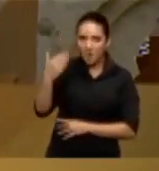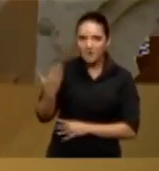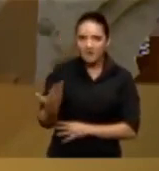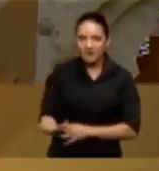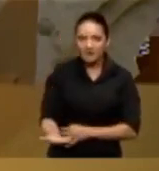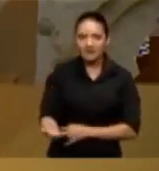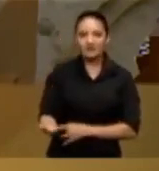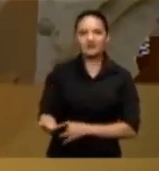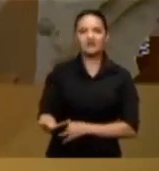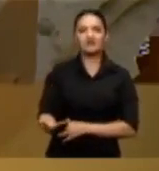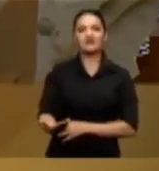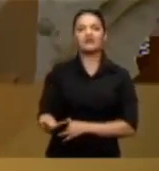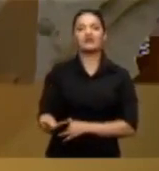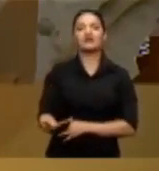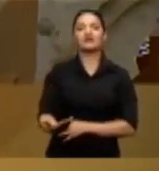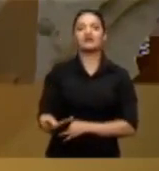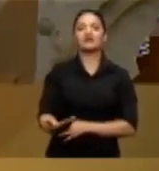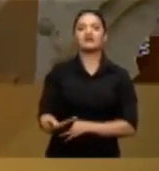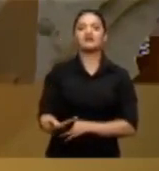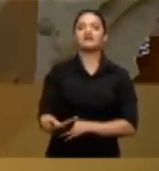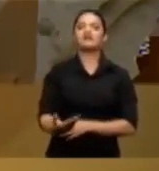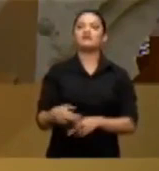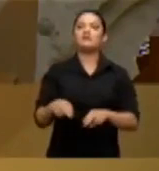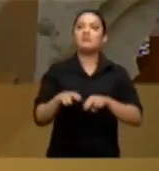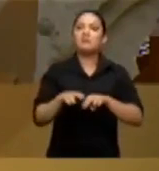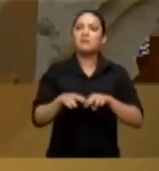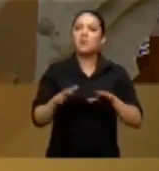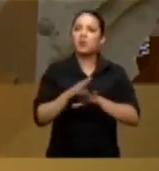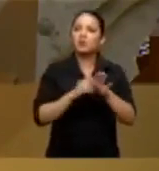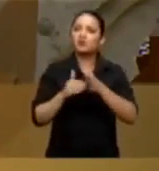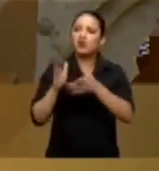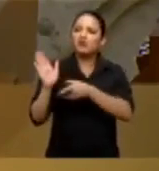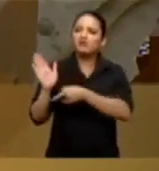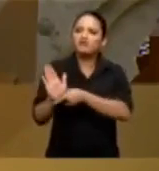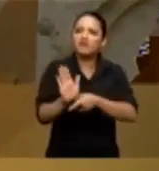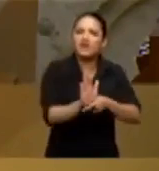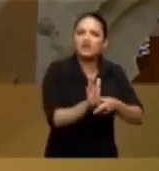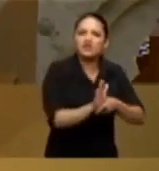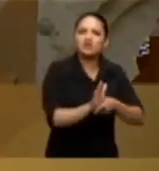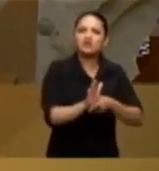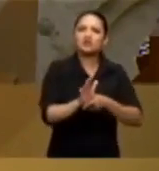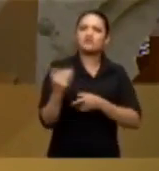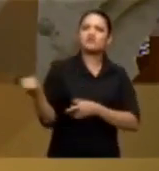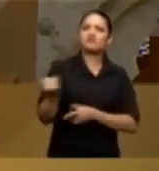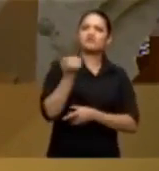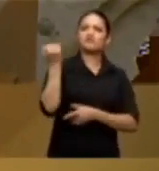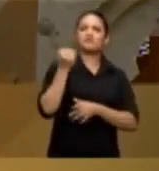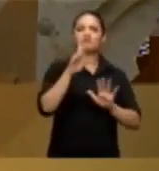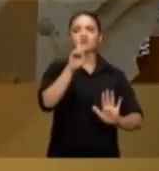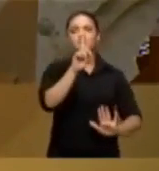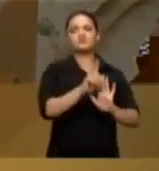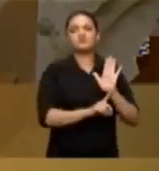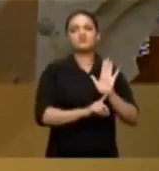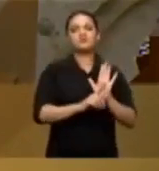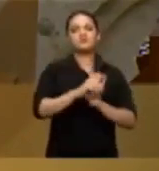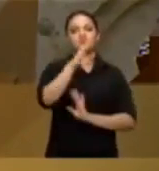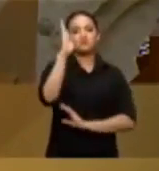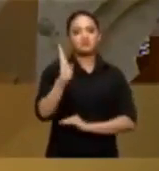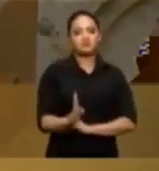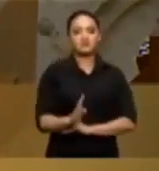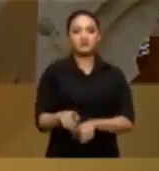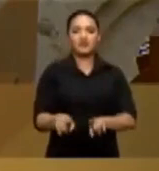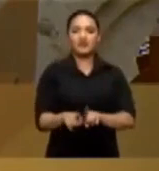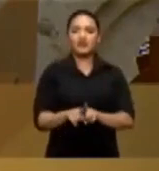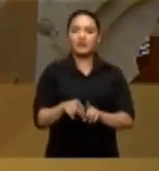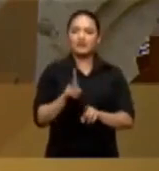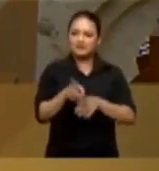Excelência pela contribuição inestimável ao direito pátrio, pela fidalguia